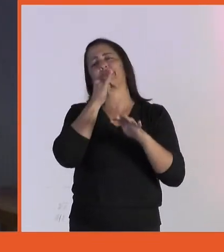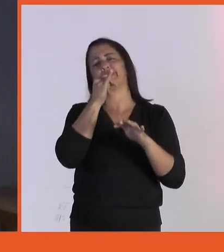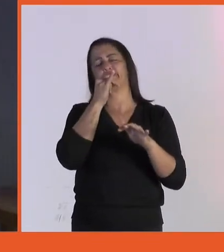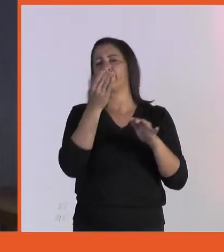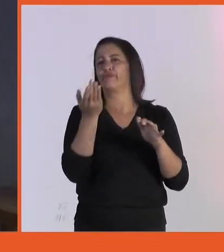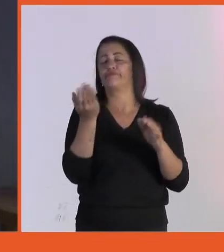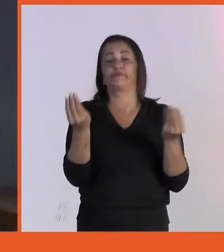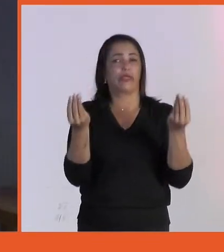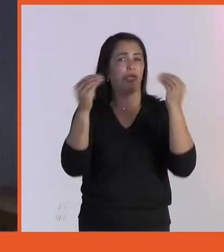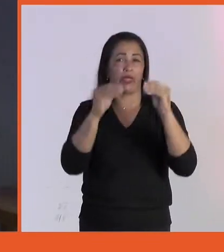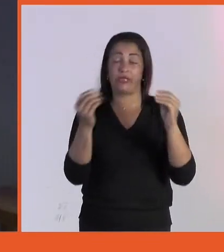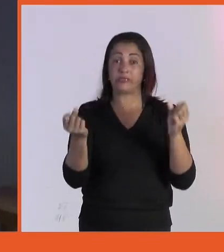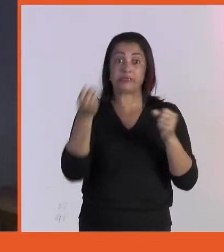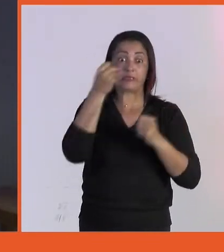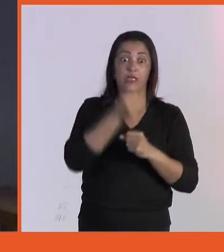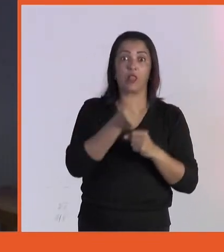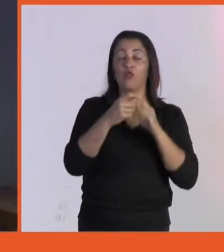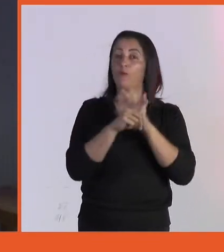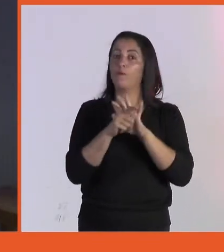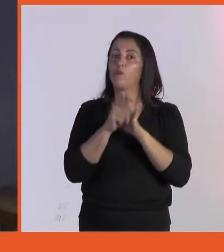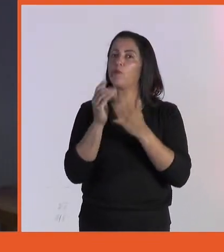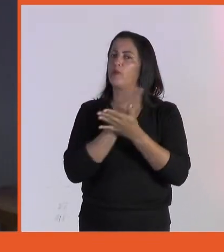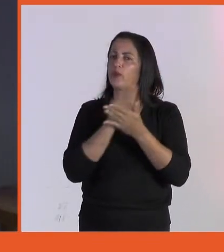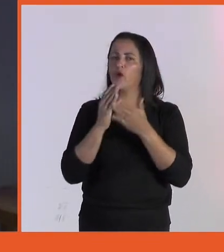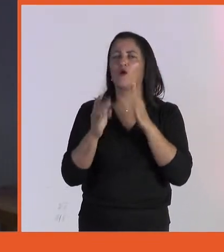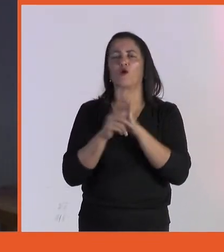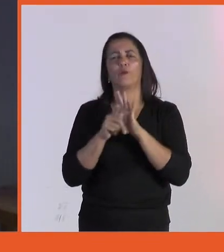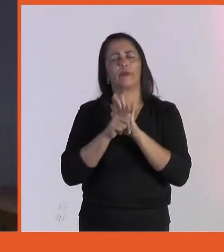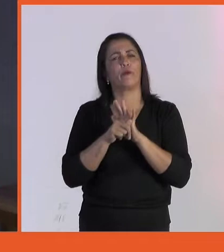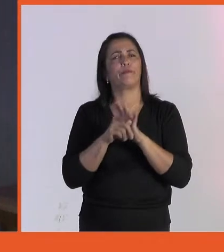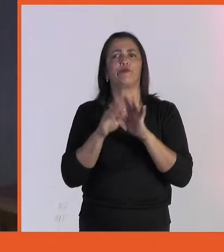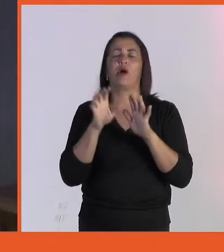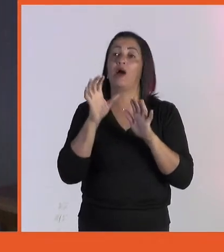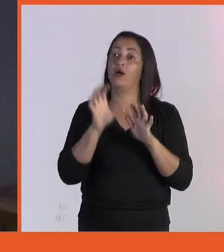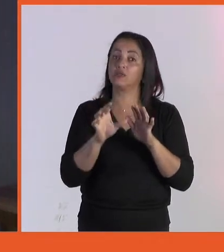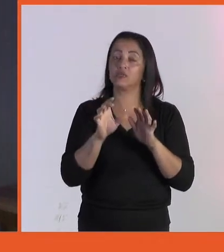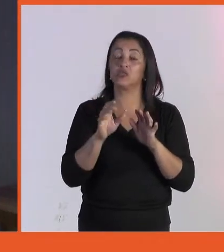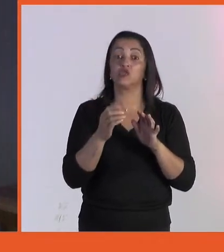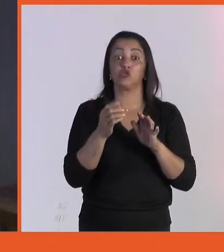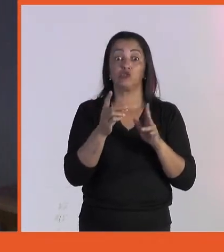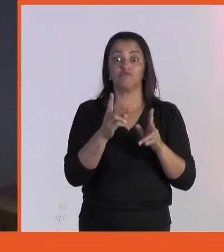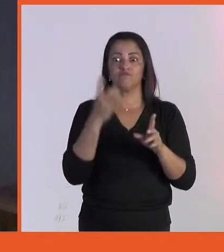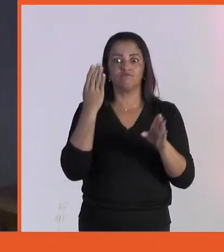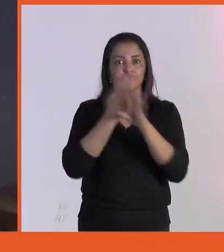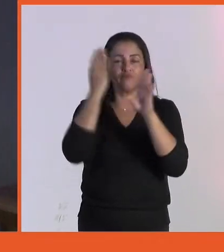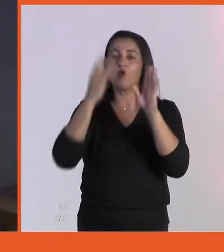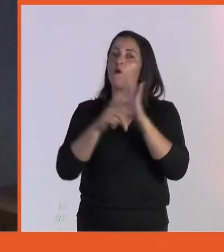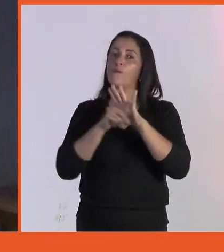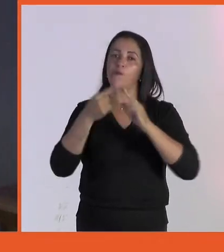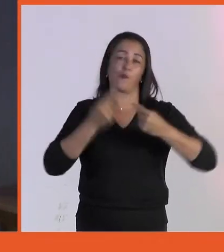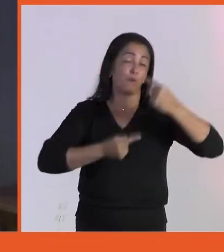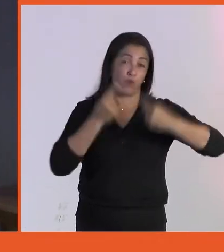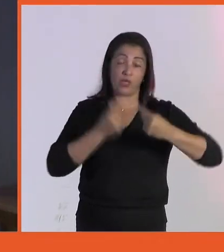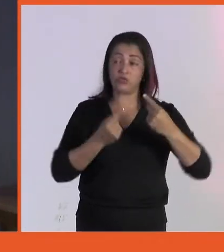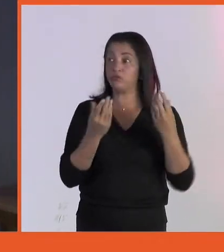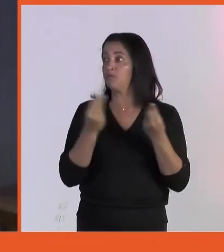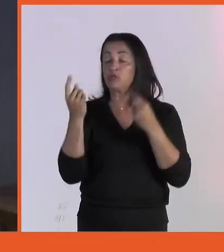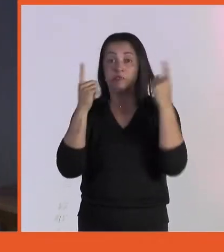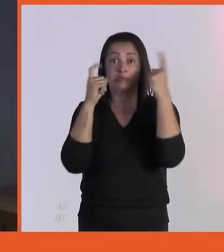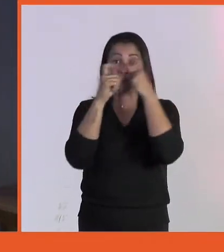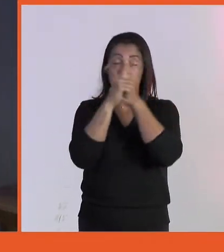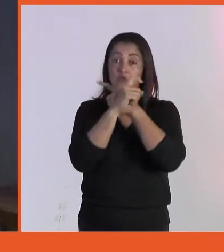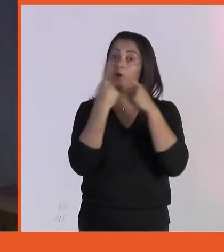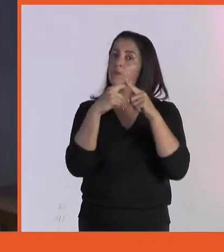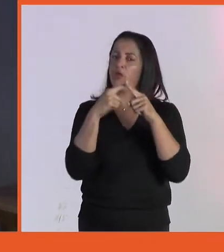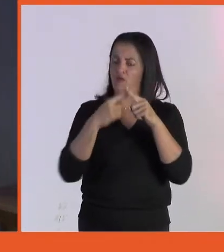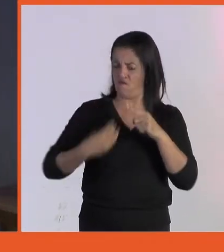inserido no meio de um nicho de criadores de conteúdo de um teor político, né? E é muito difícil que a vida pessoal